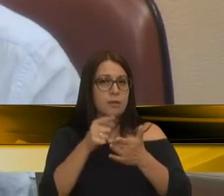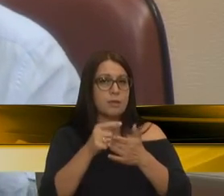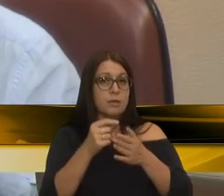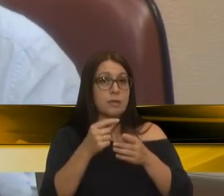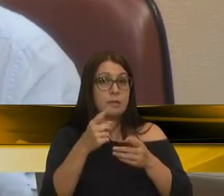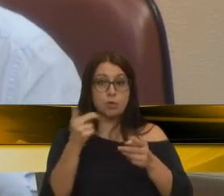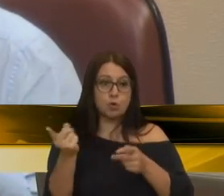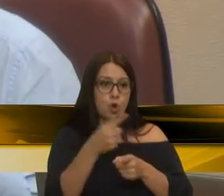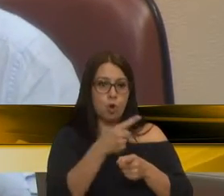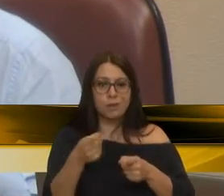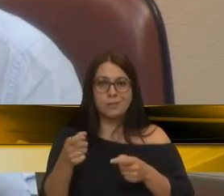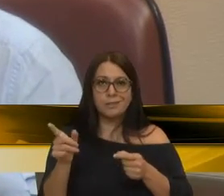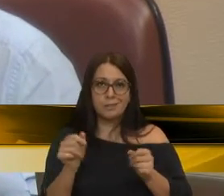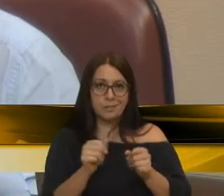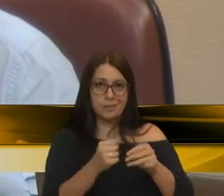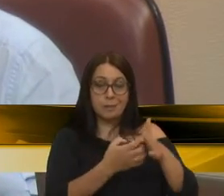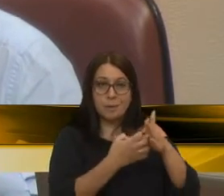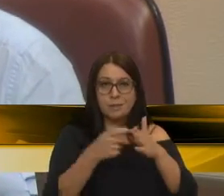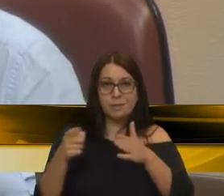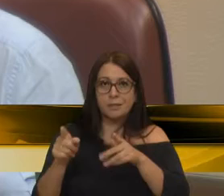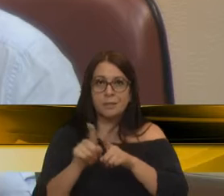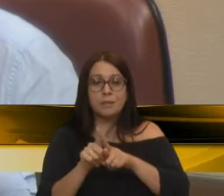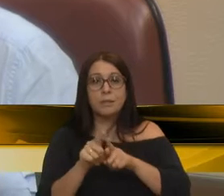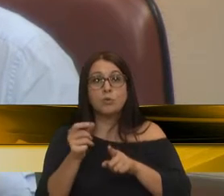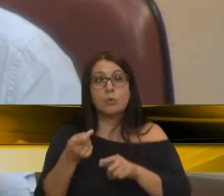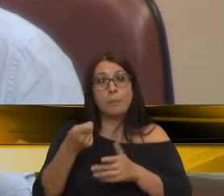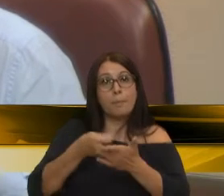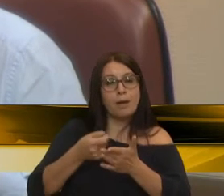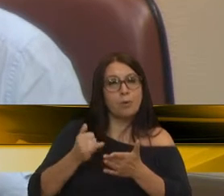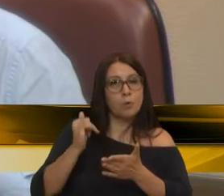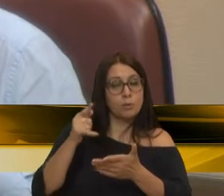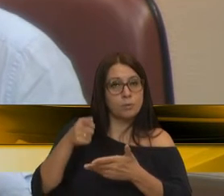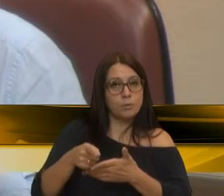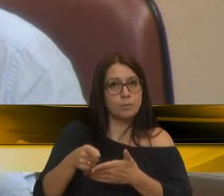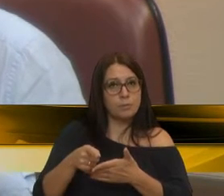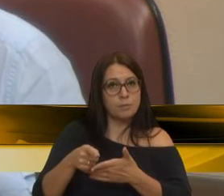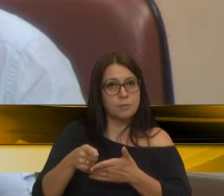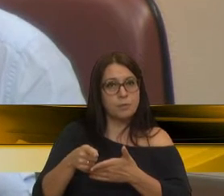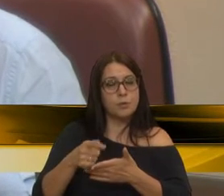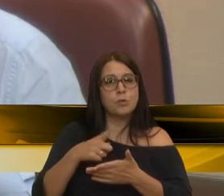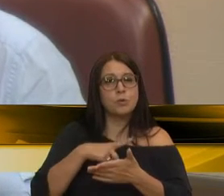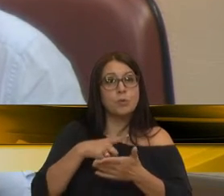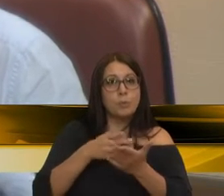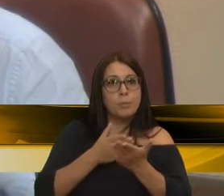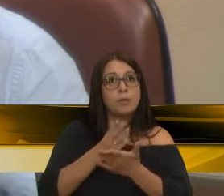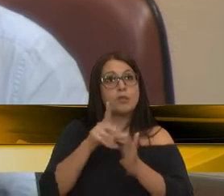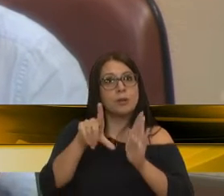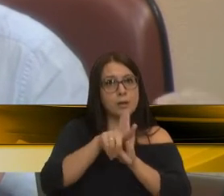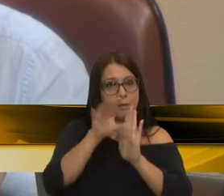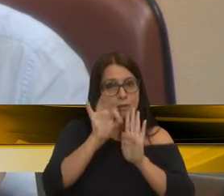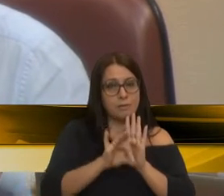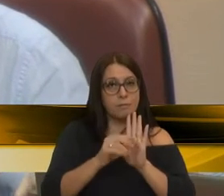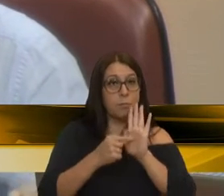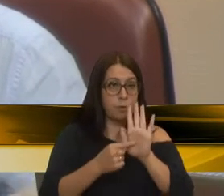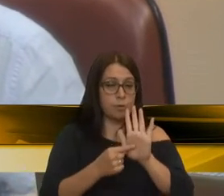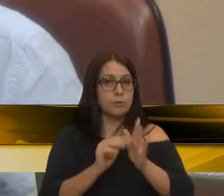partes no que se refere à tarifa no transporte que estão no down do litígio prevê